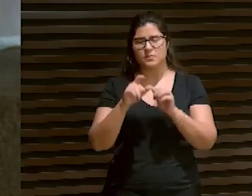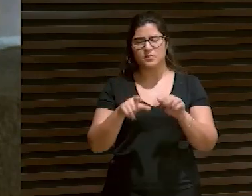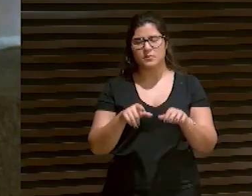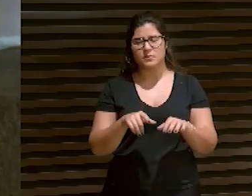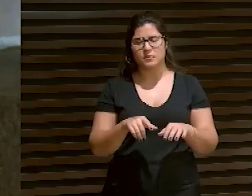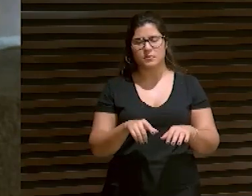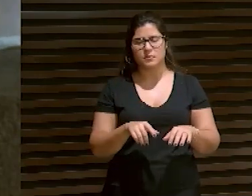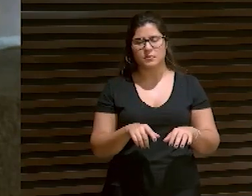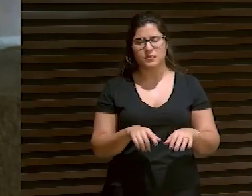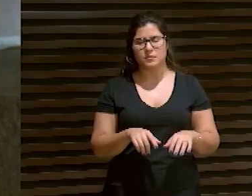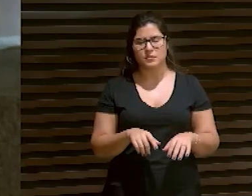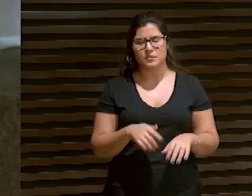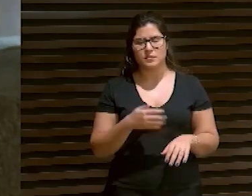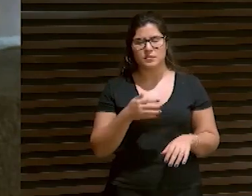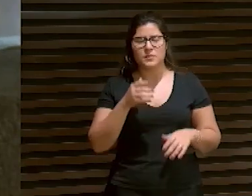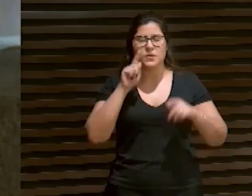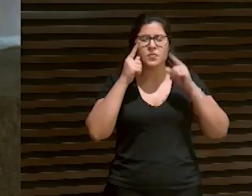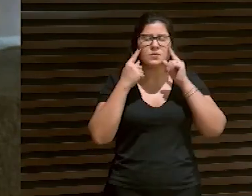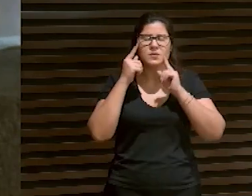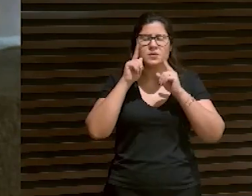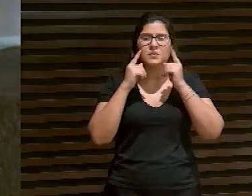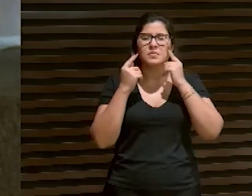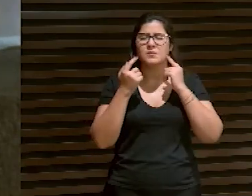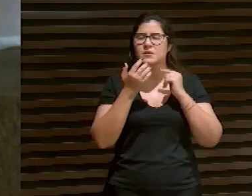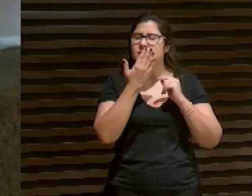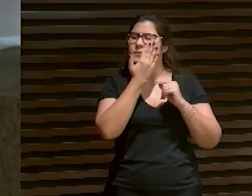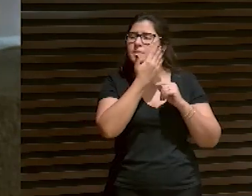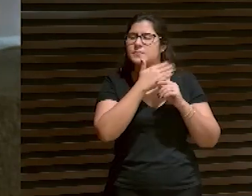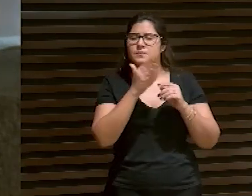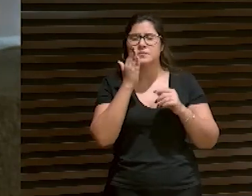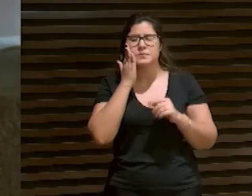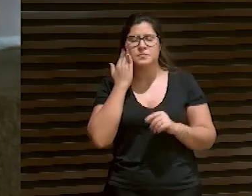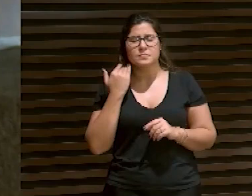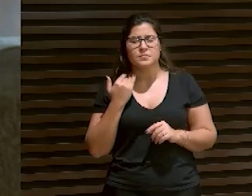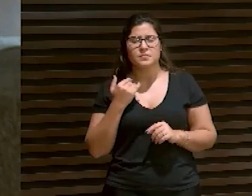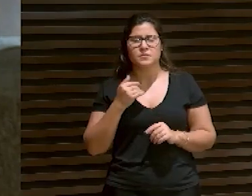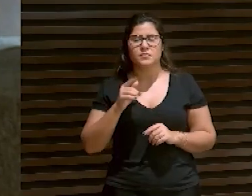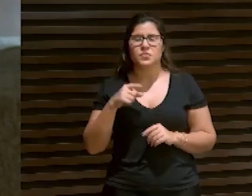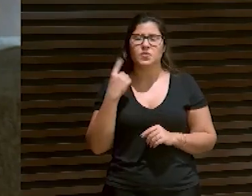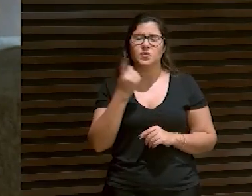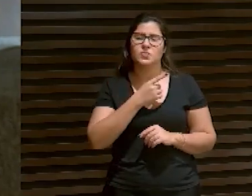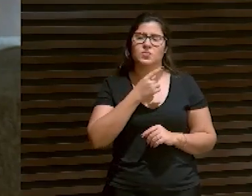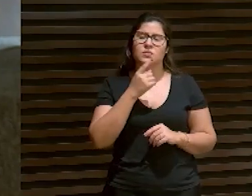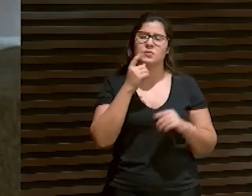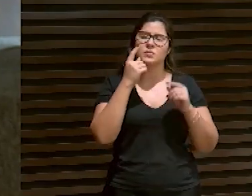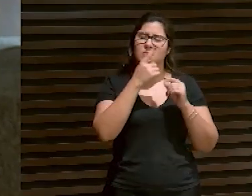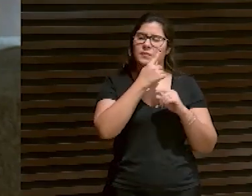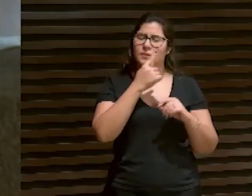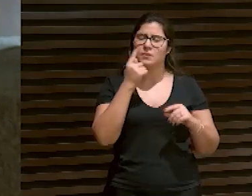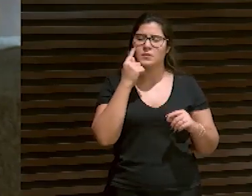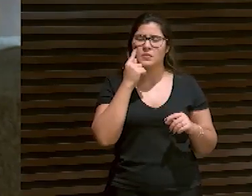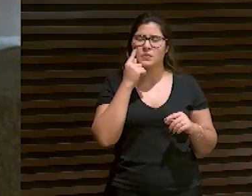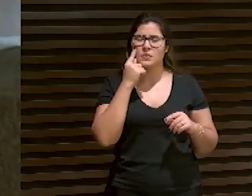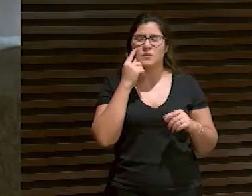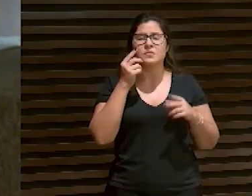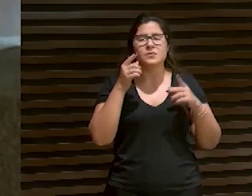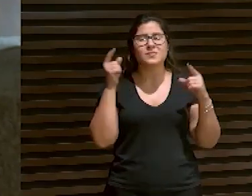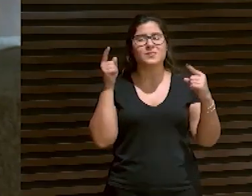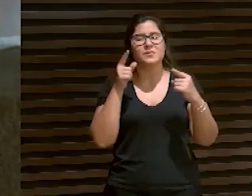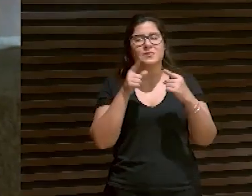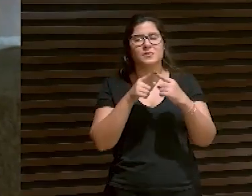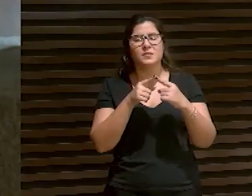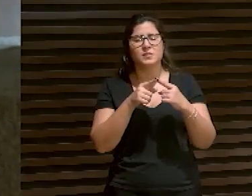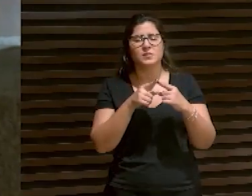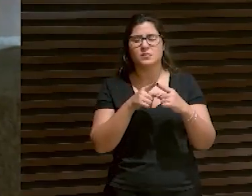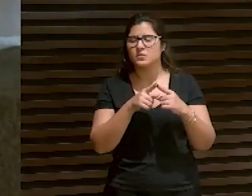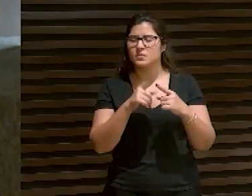Pai, enxugada todas as nossas lágrimas. Que os nossos olhos estejam focados nisso, Pai, não